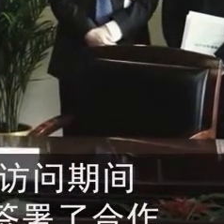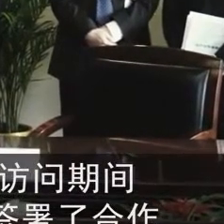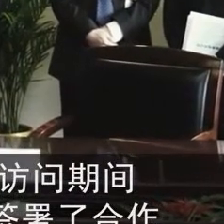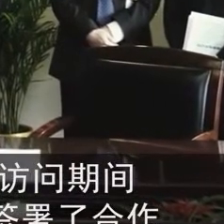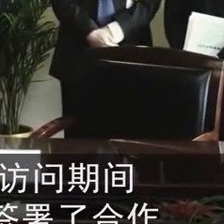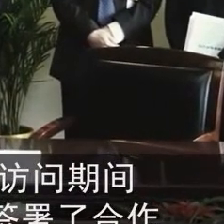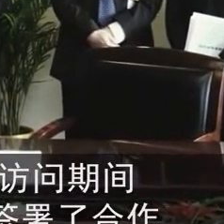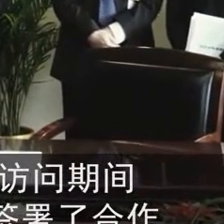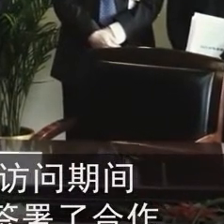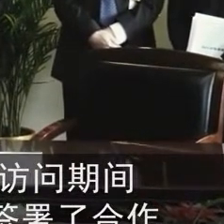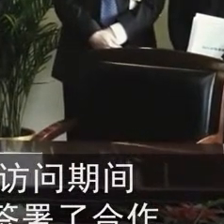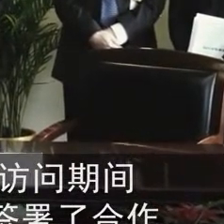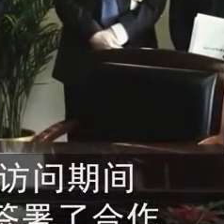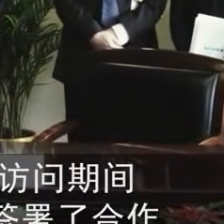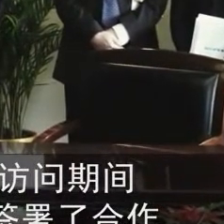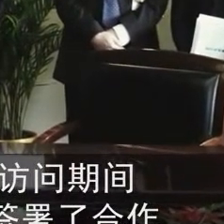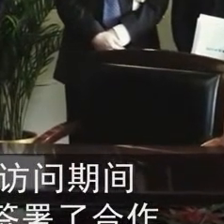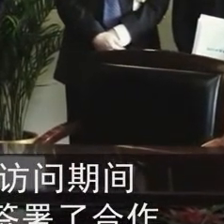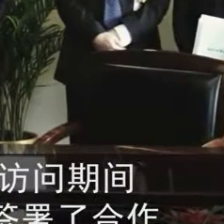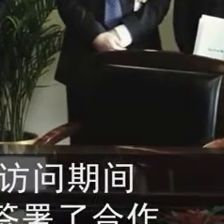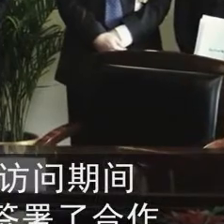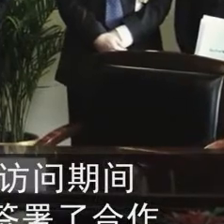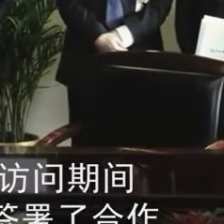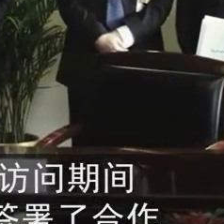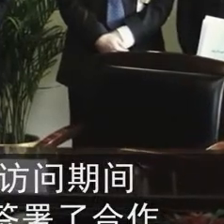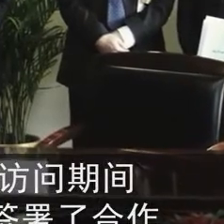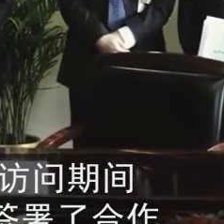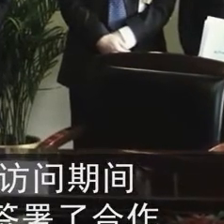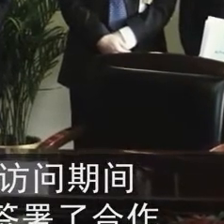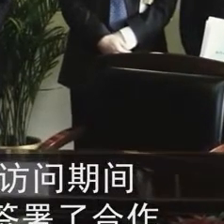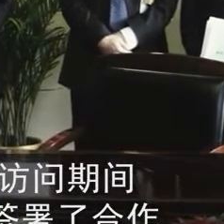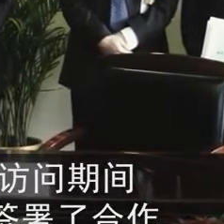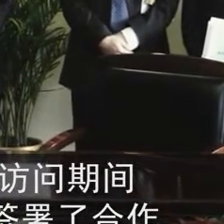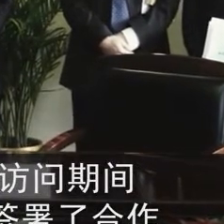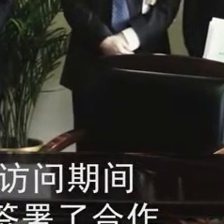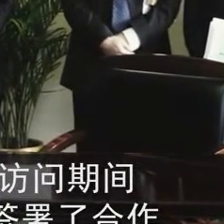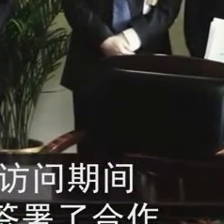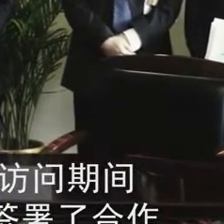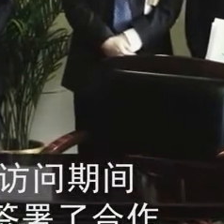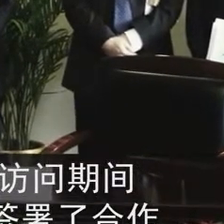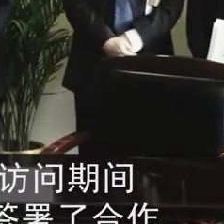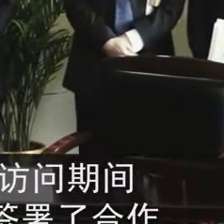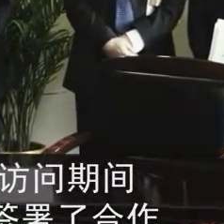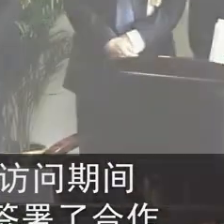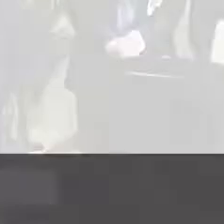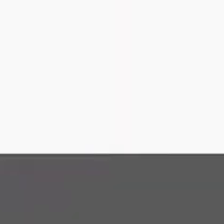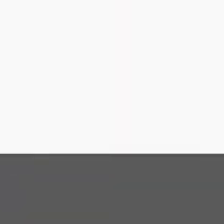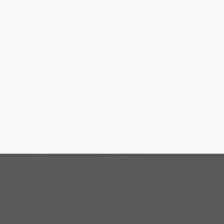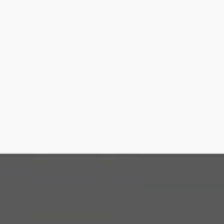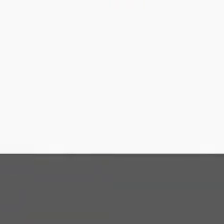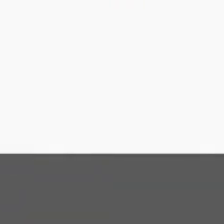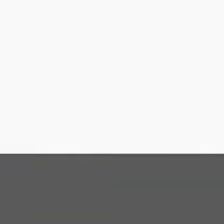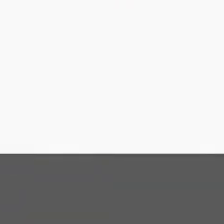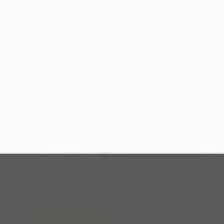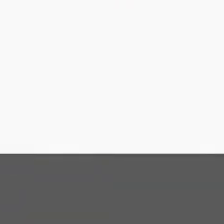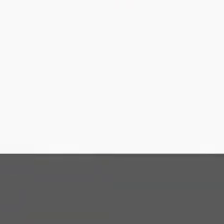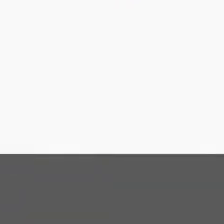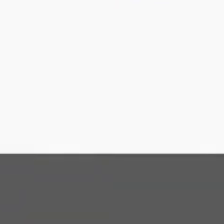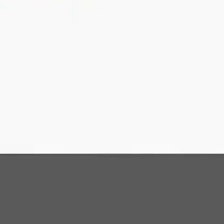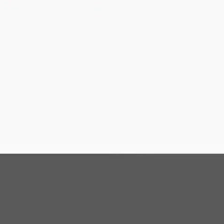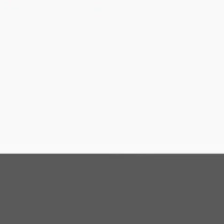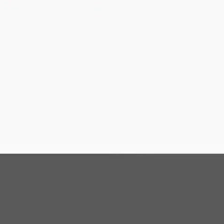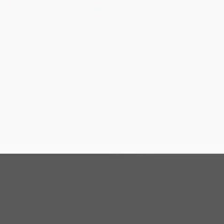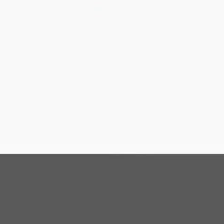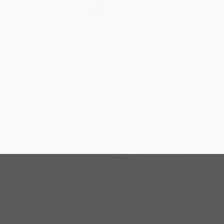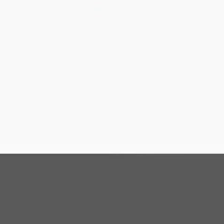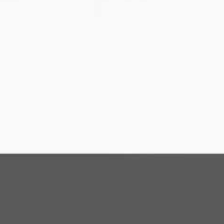da presidente Dilma à China, os presidentes da State Grid e da Eletrobras assinaram um memorando de entendimento que estabeleceu